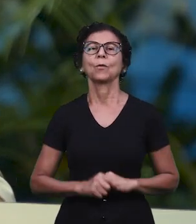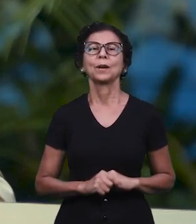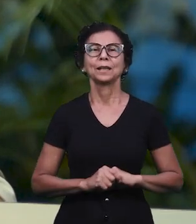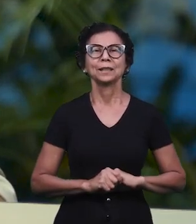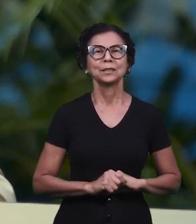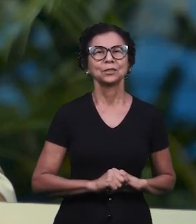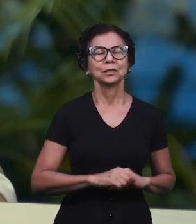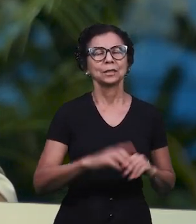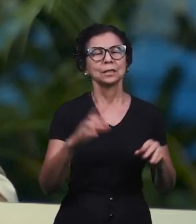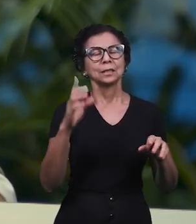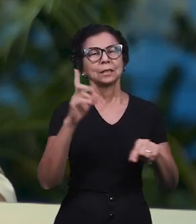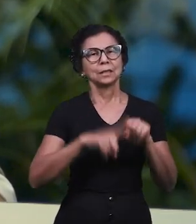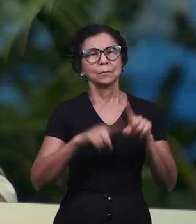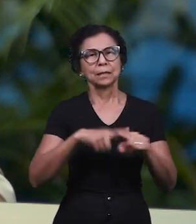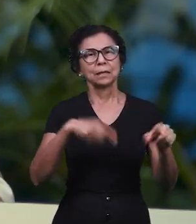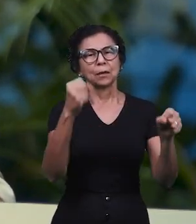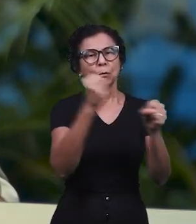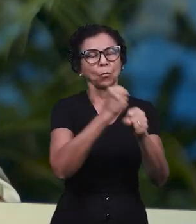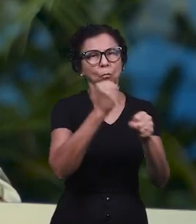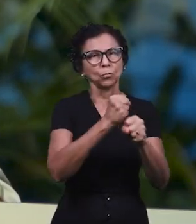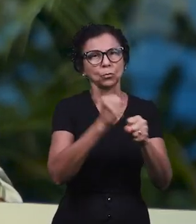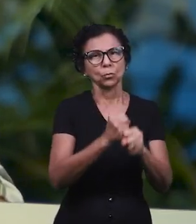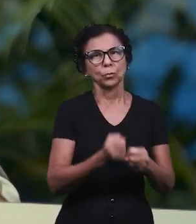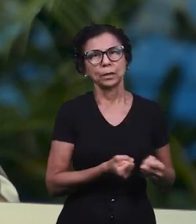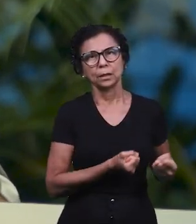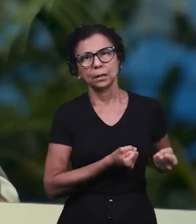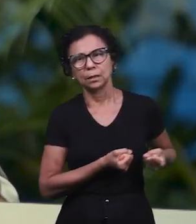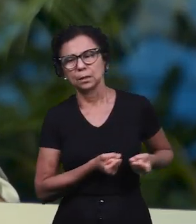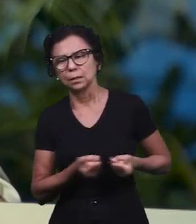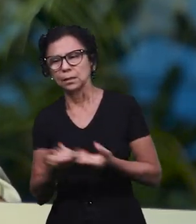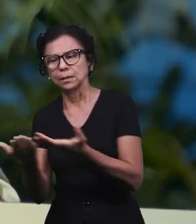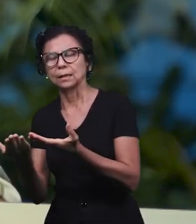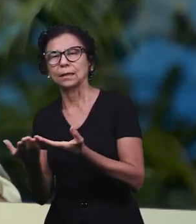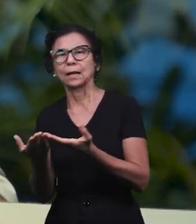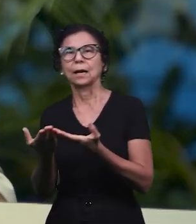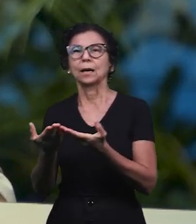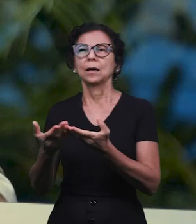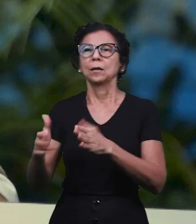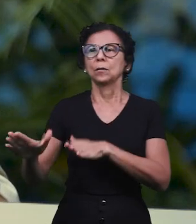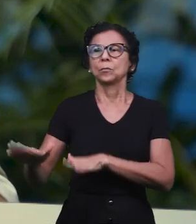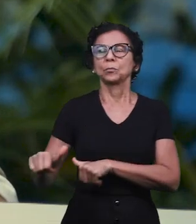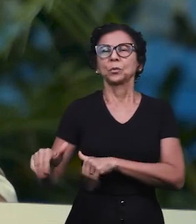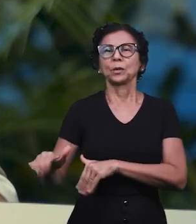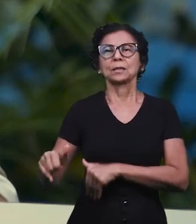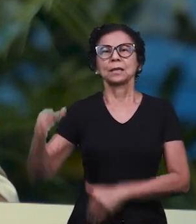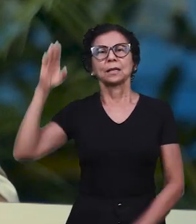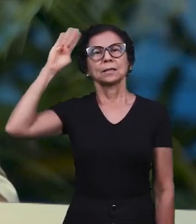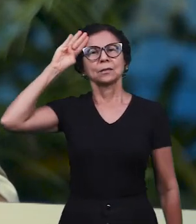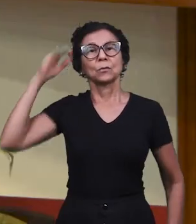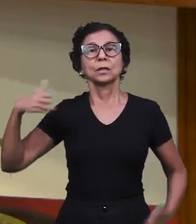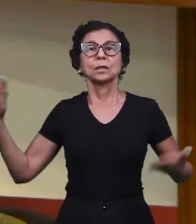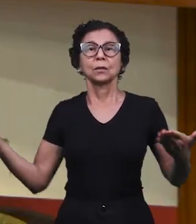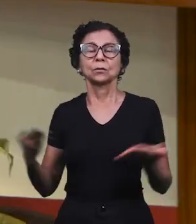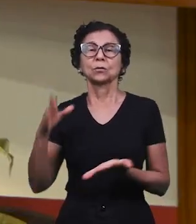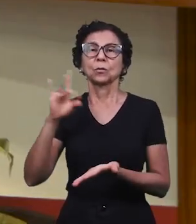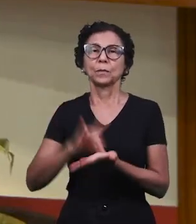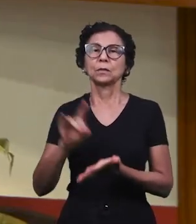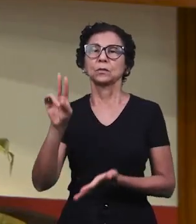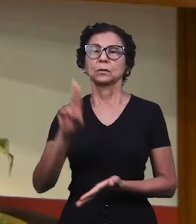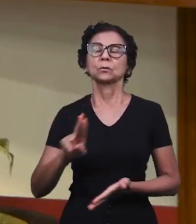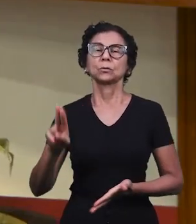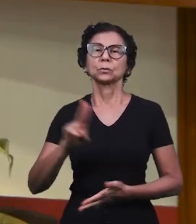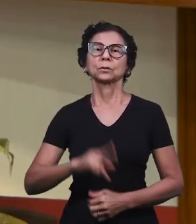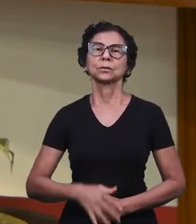Exército também, de produtos que hoje podem ser utilizados pelos combatentes formados na AMAN. Quando fala